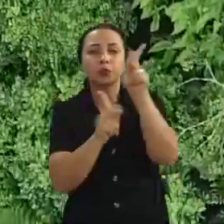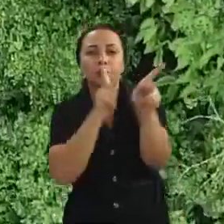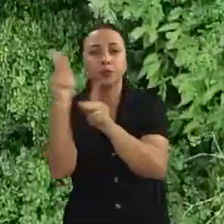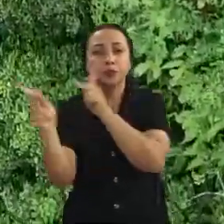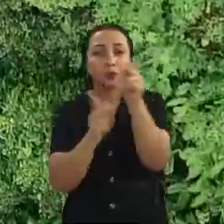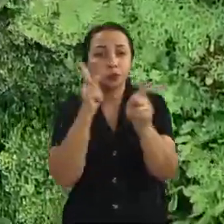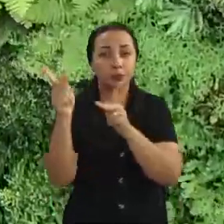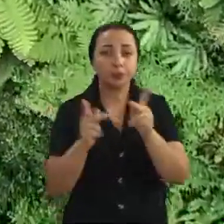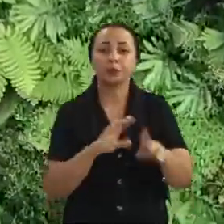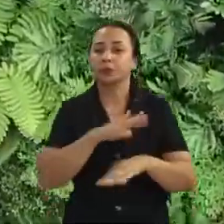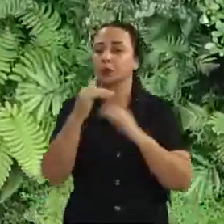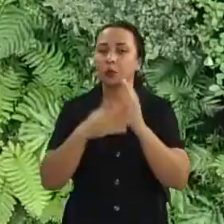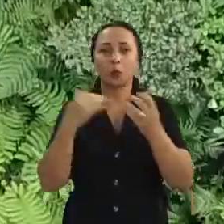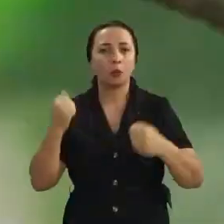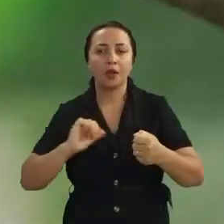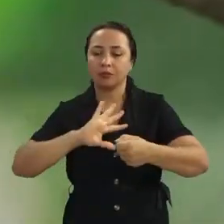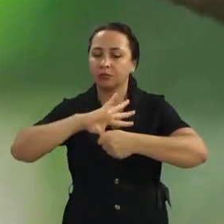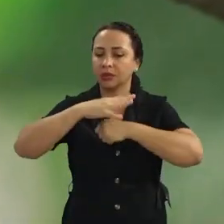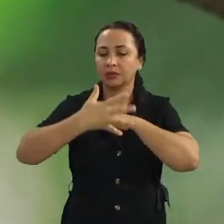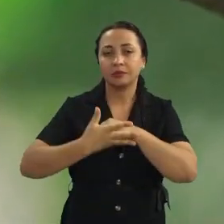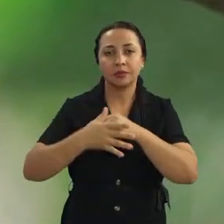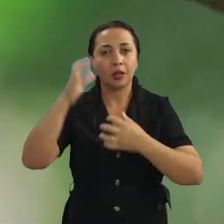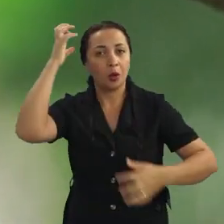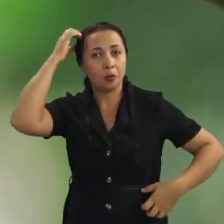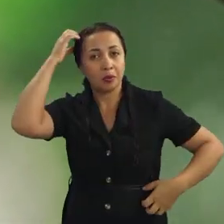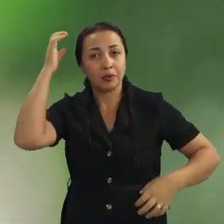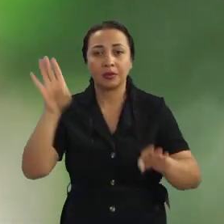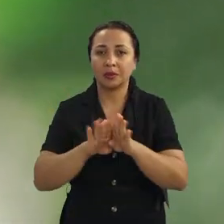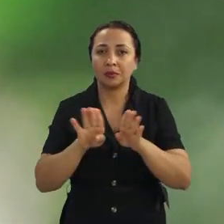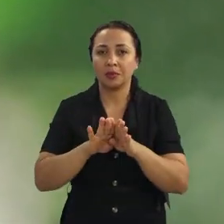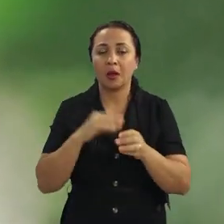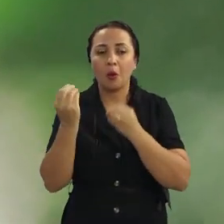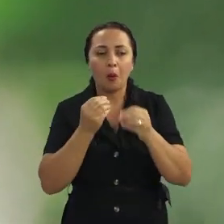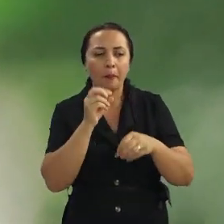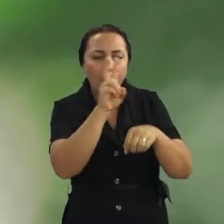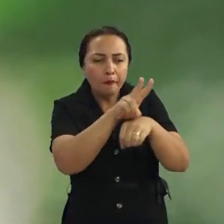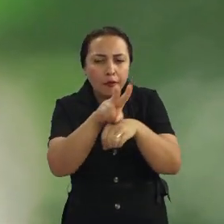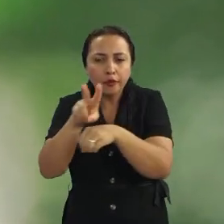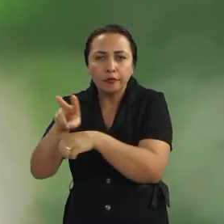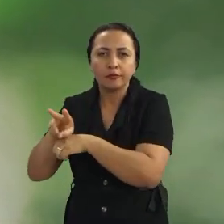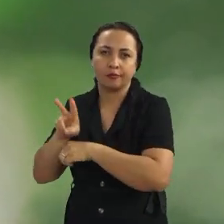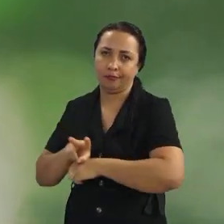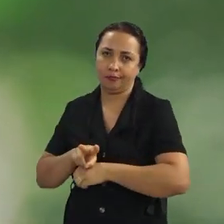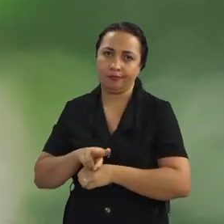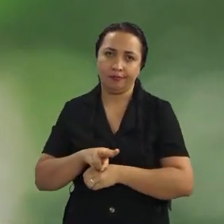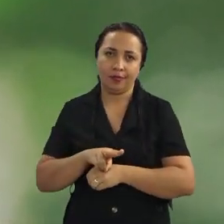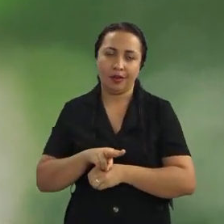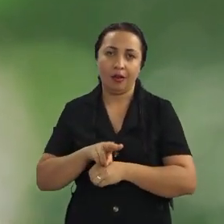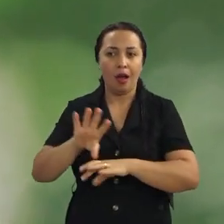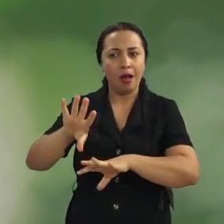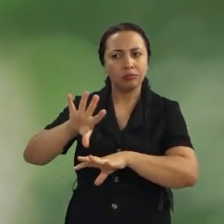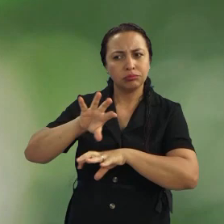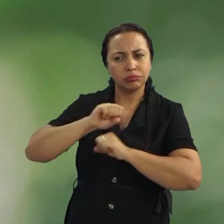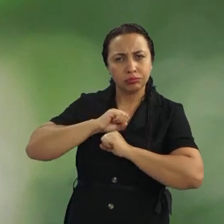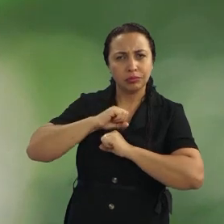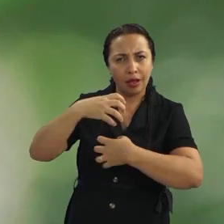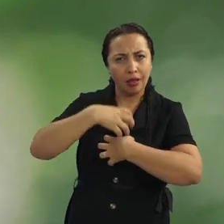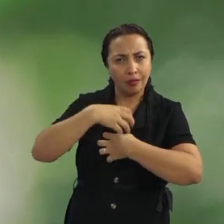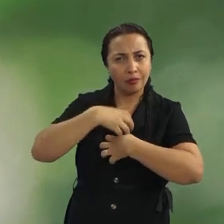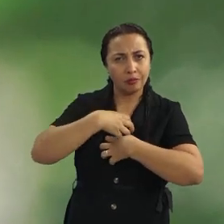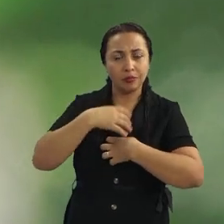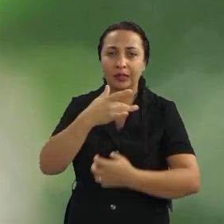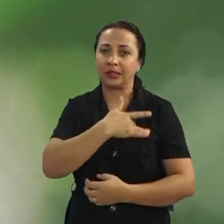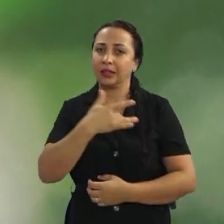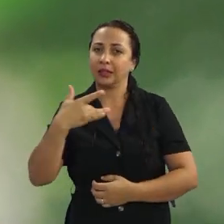né de ambientes naturais preservados e os primatas eles funcionam como sentinelas né como sensores